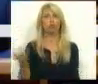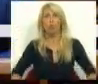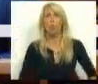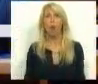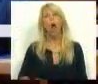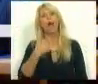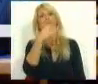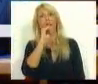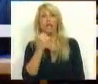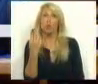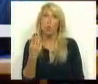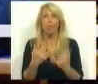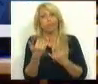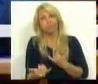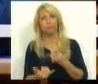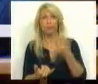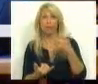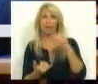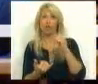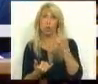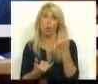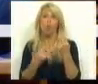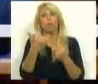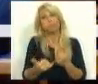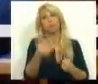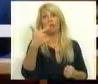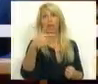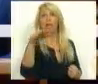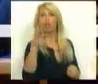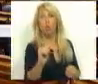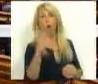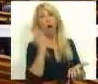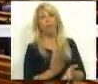ao recuo final. É um Governo que falta à palavra dada.